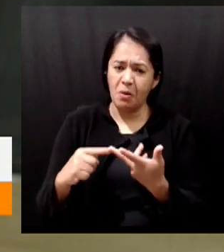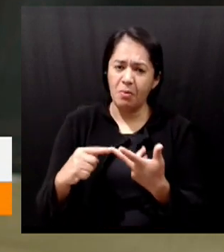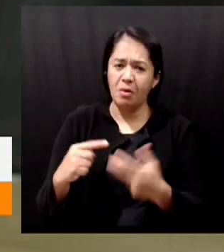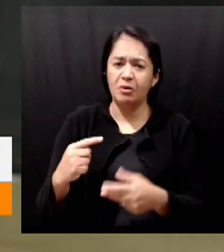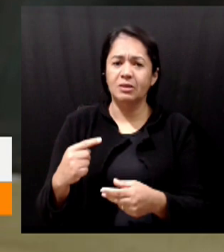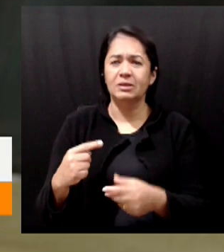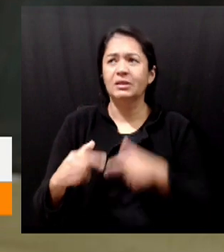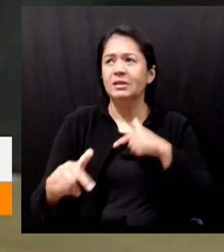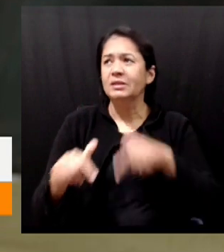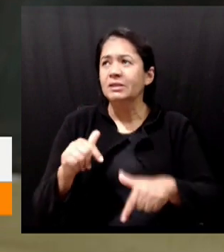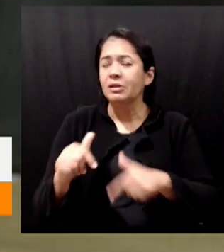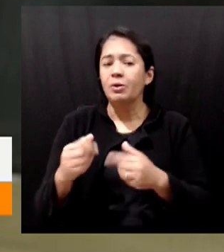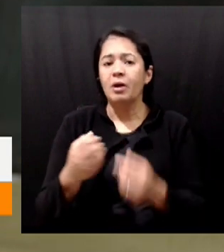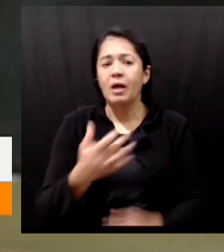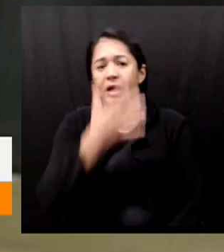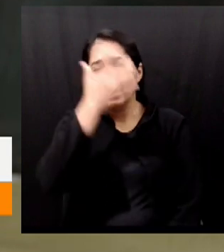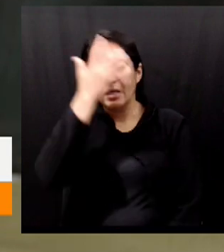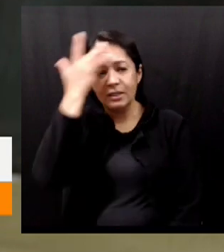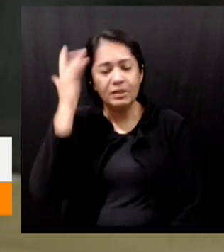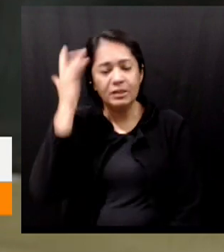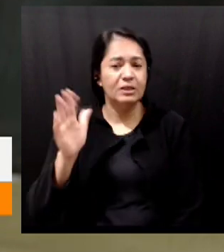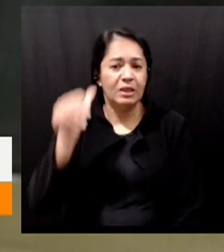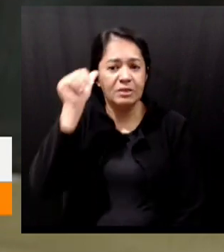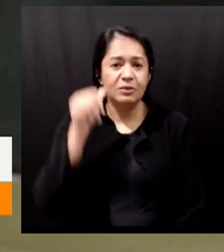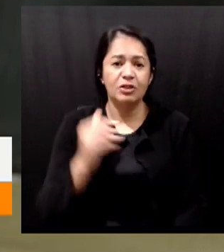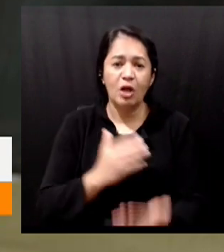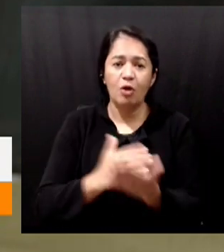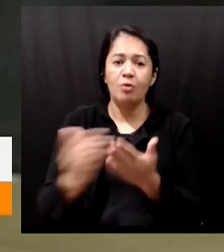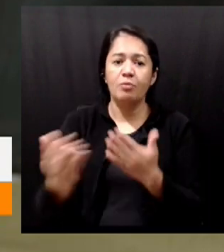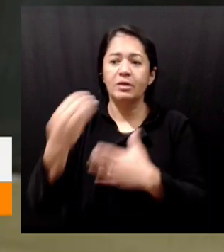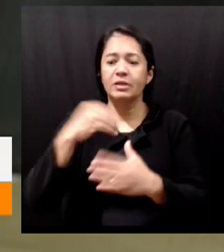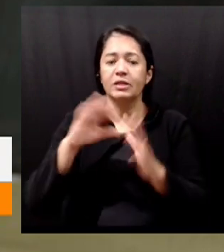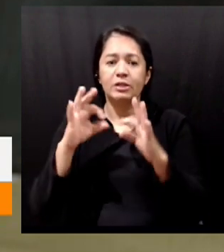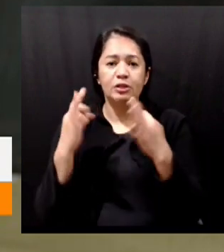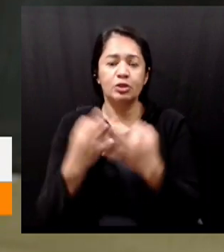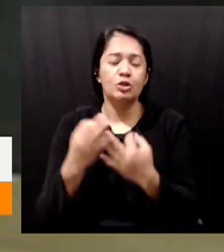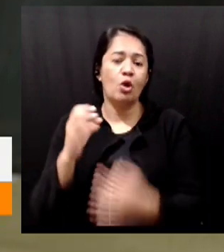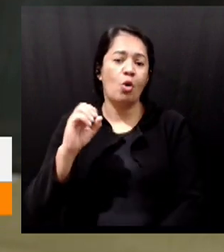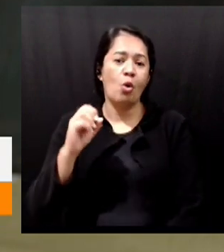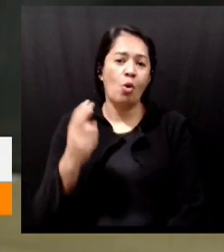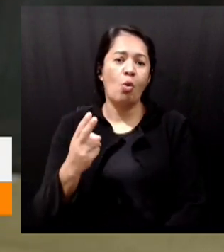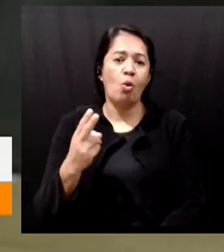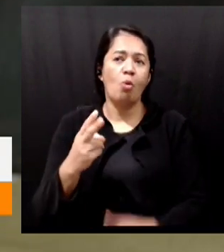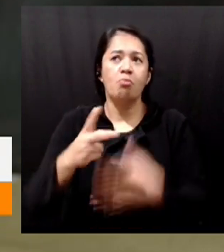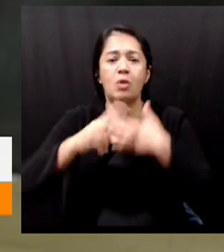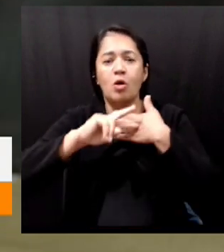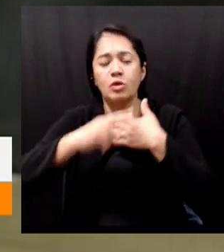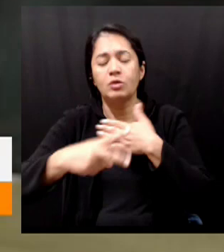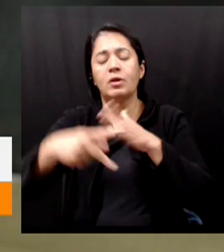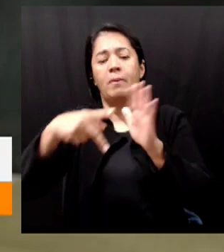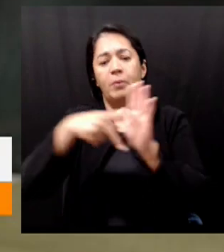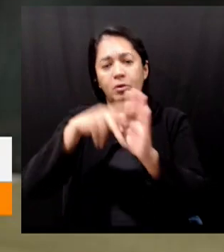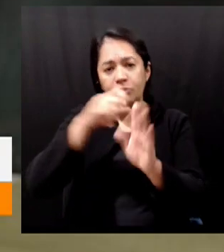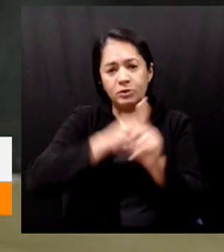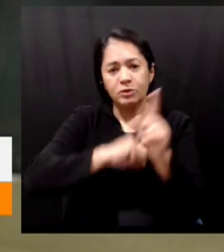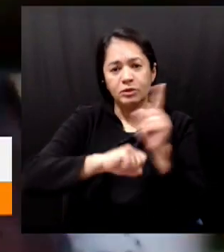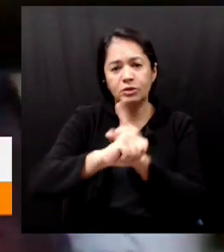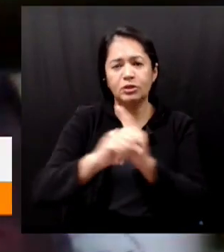Ela nasce dentro da família ou é um reflexo da sociedade como um todo,